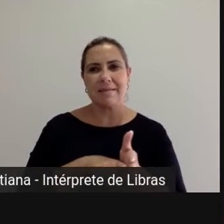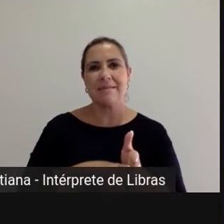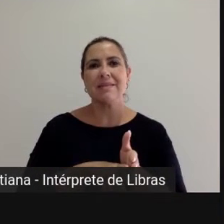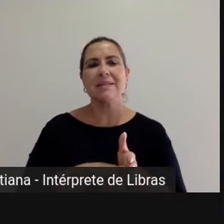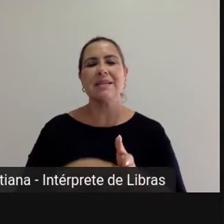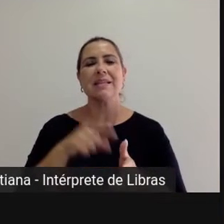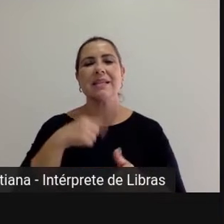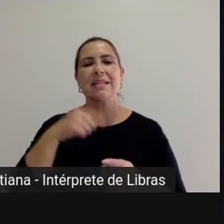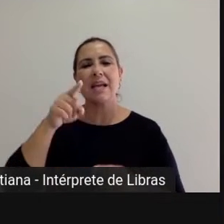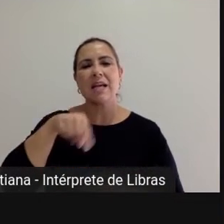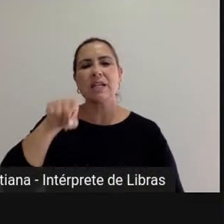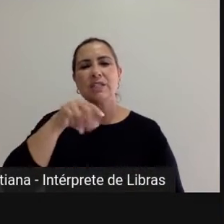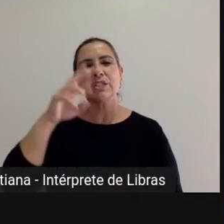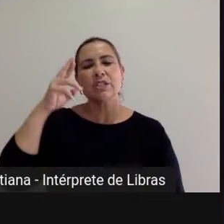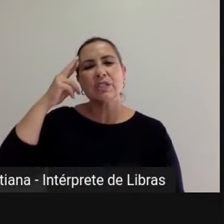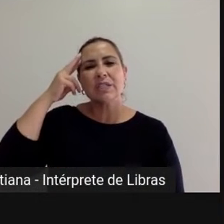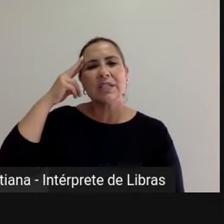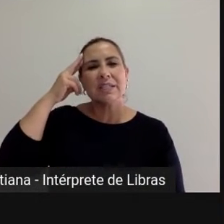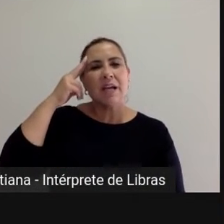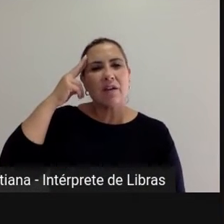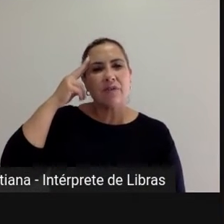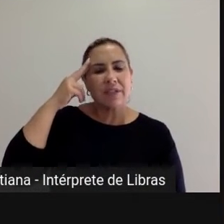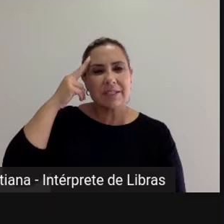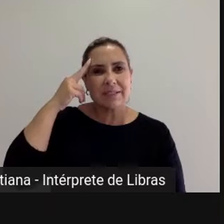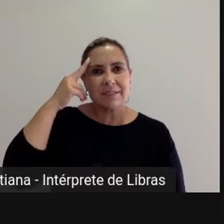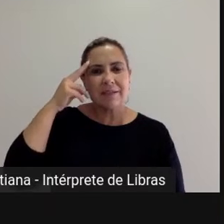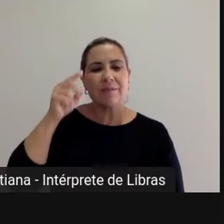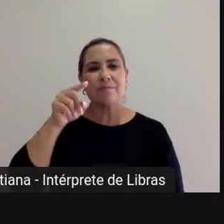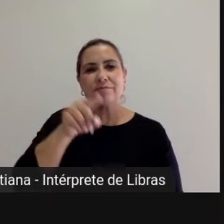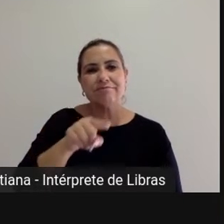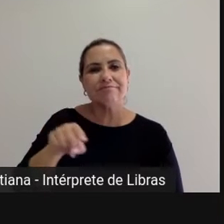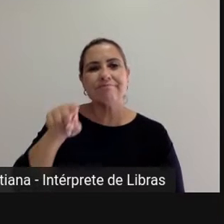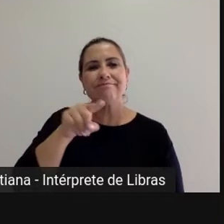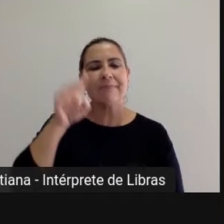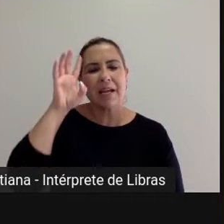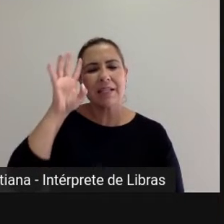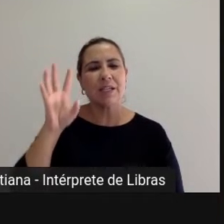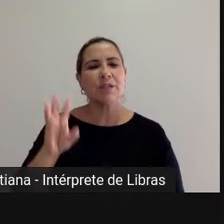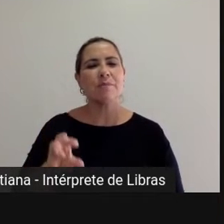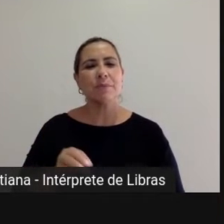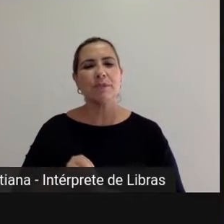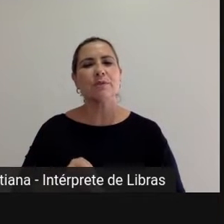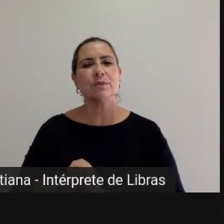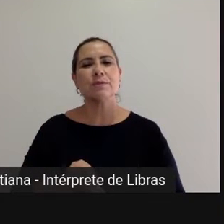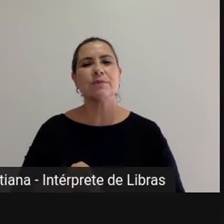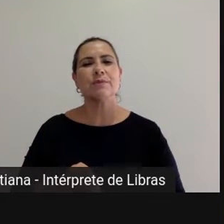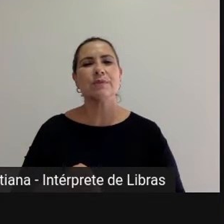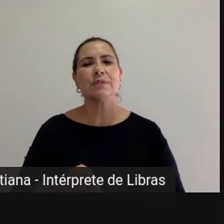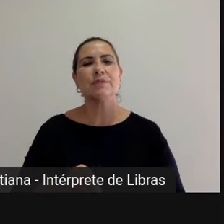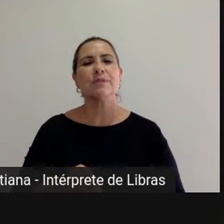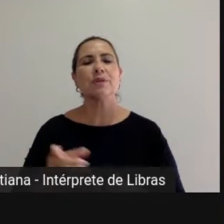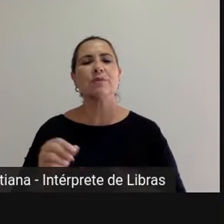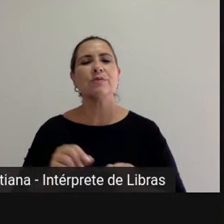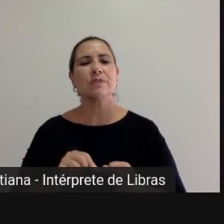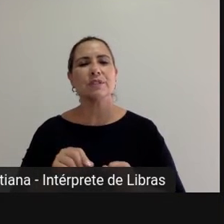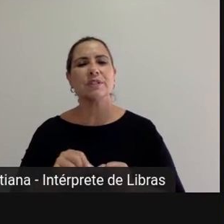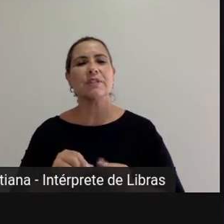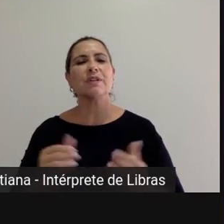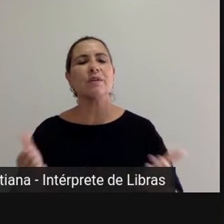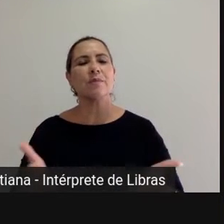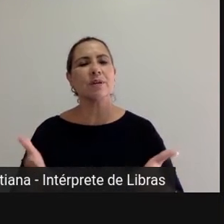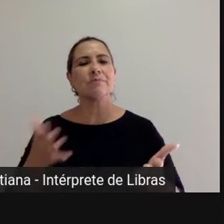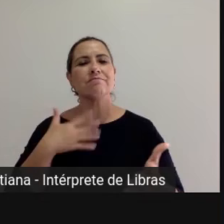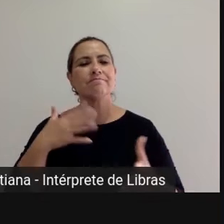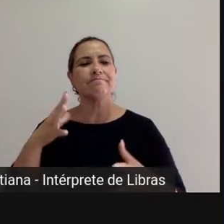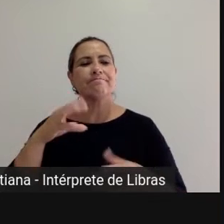de reflexão, de dar um pé atrás, de ser um observador atento dos fatos dos quais nós estamos imersos, quer